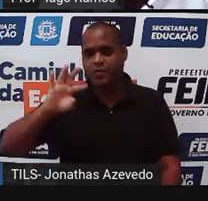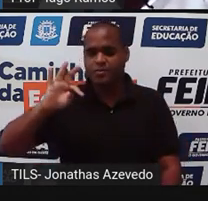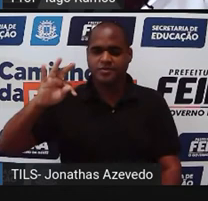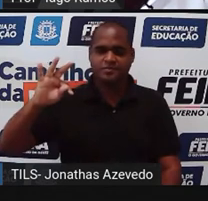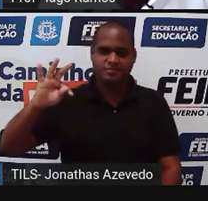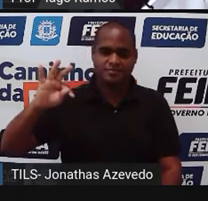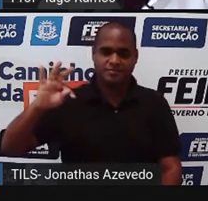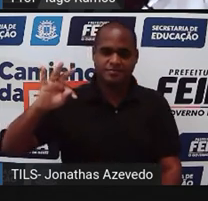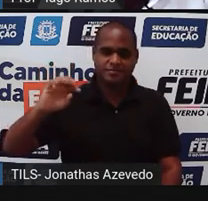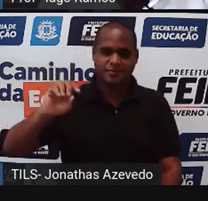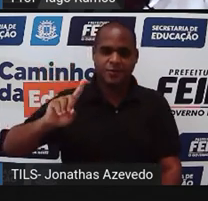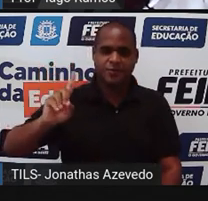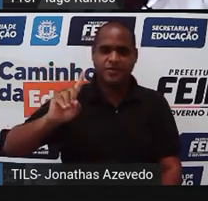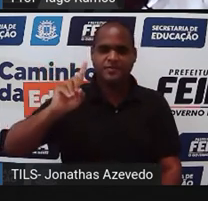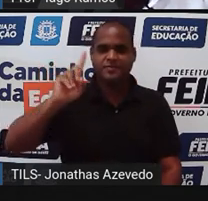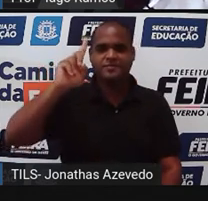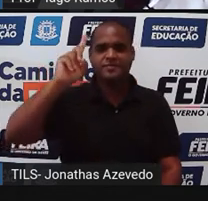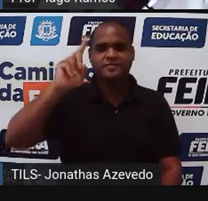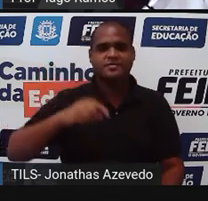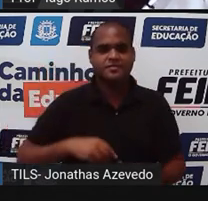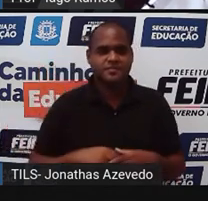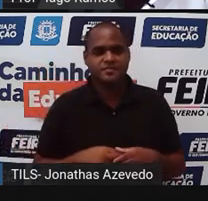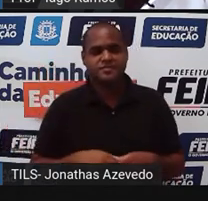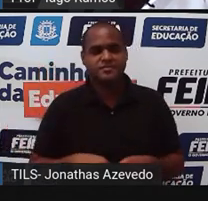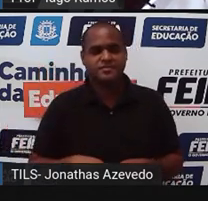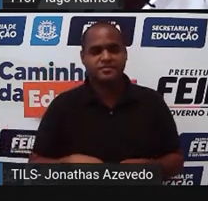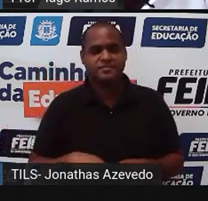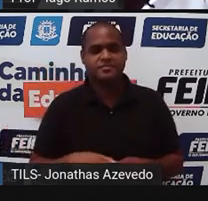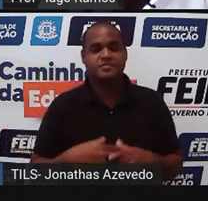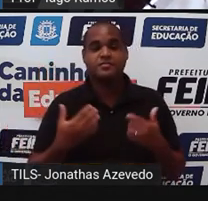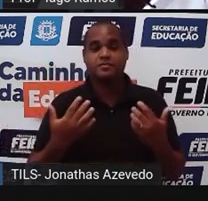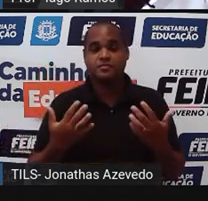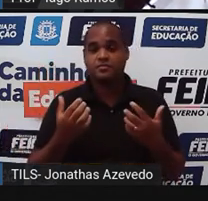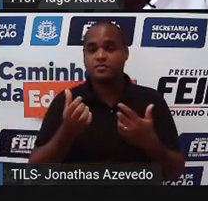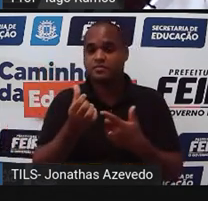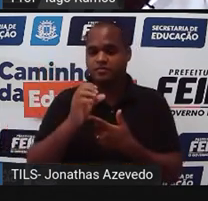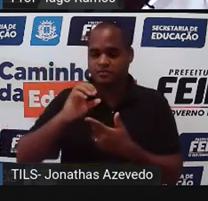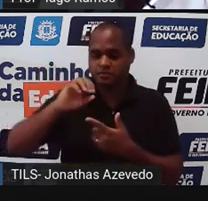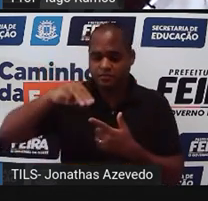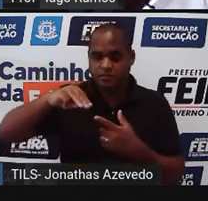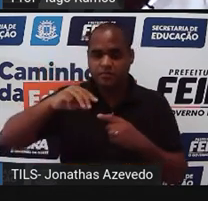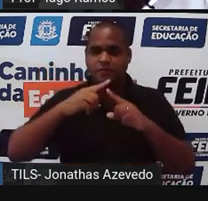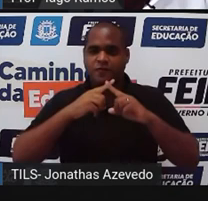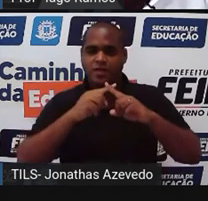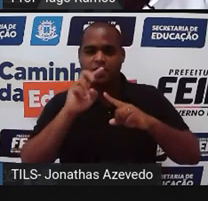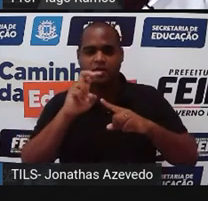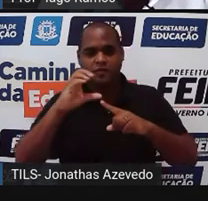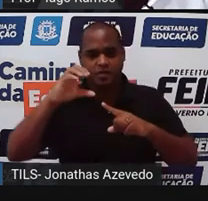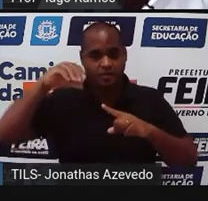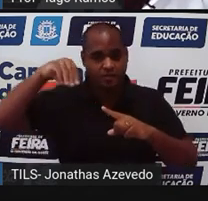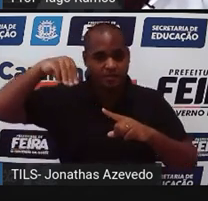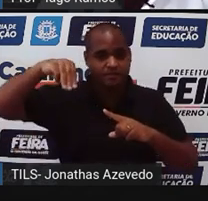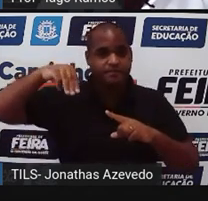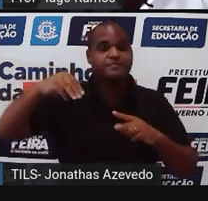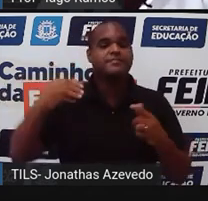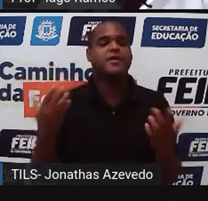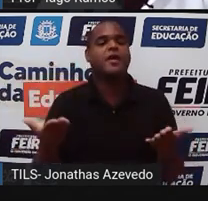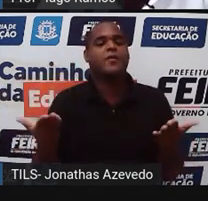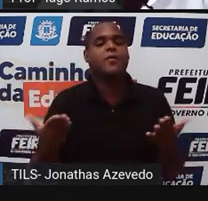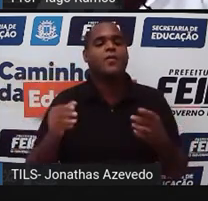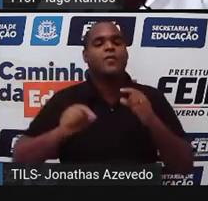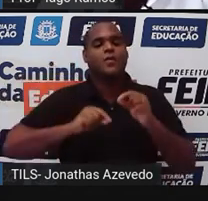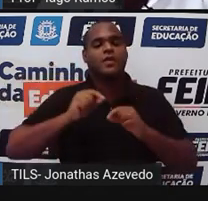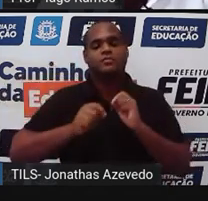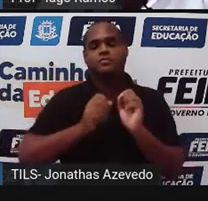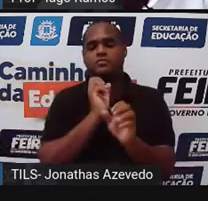aut-aut de altura bom então fica seis centímetros vezes cinco centímetros agora é só